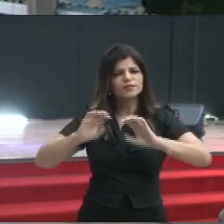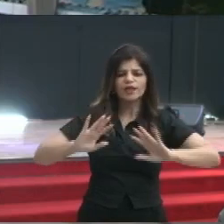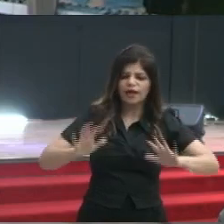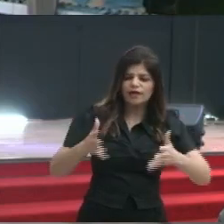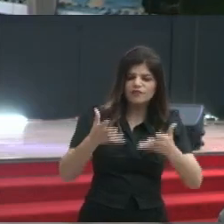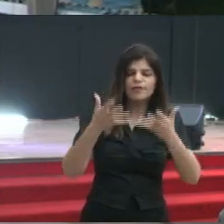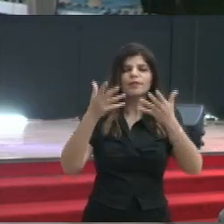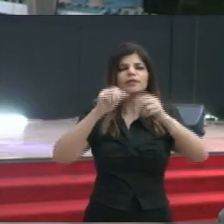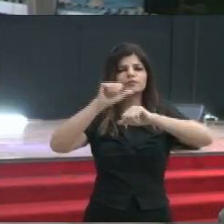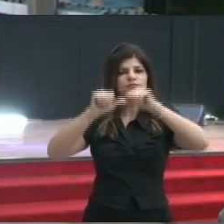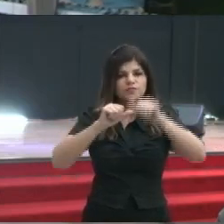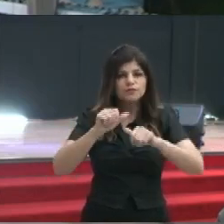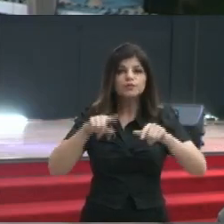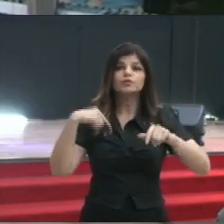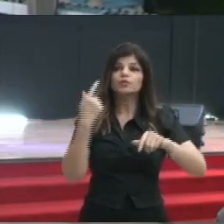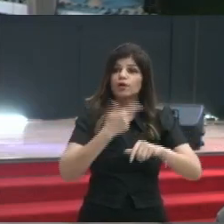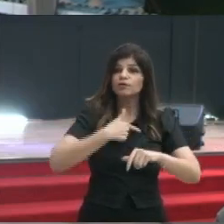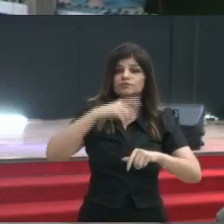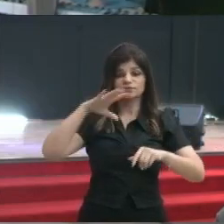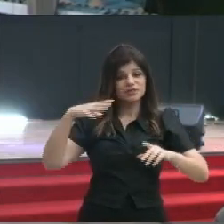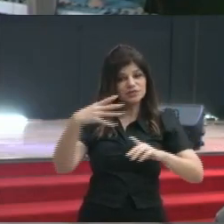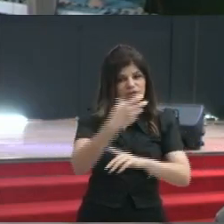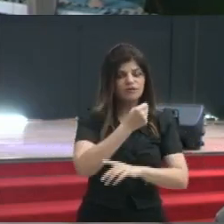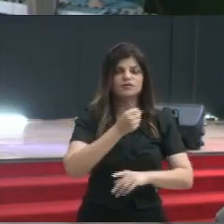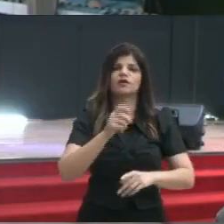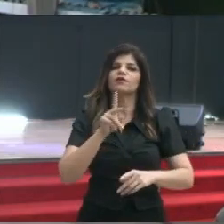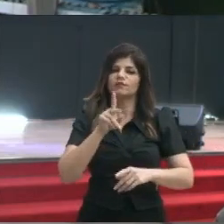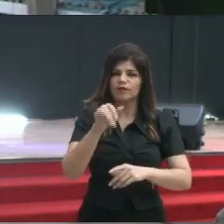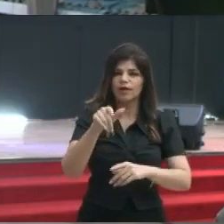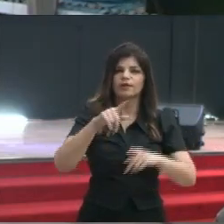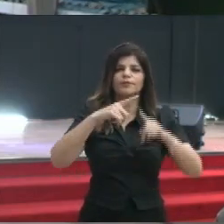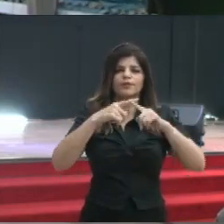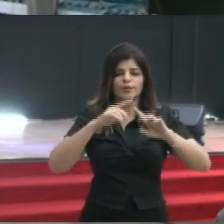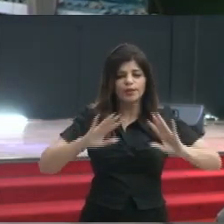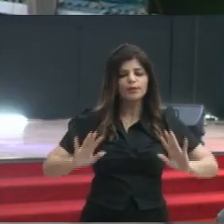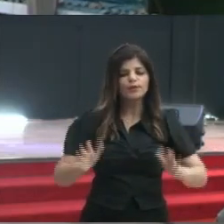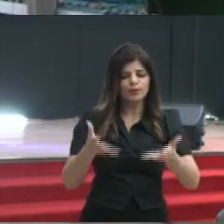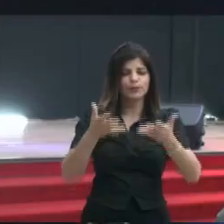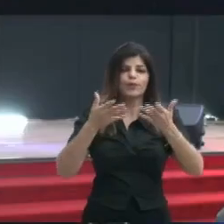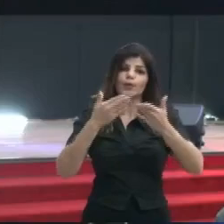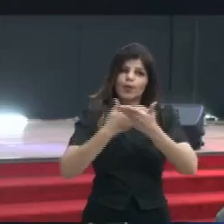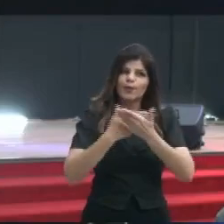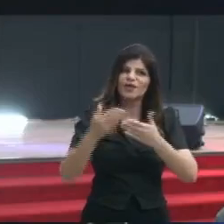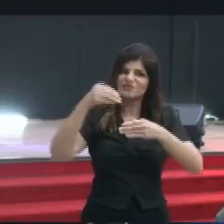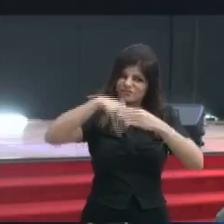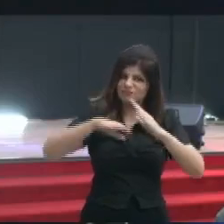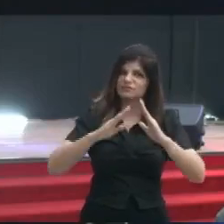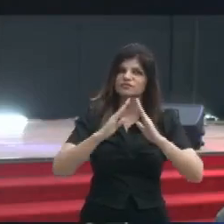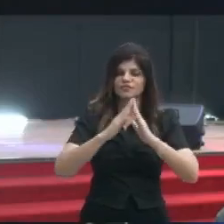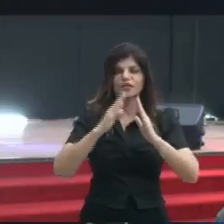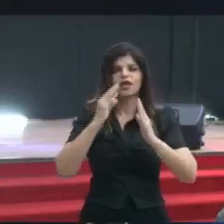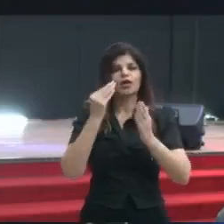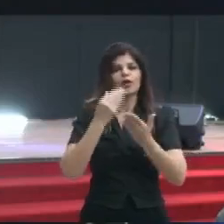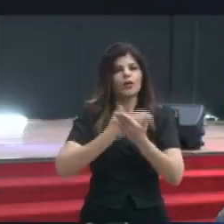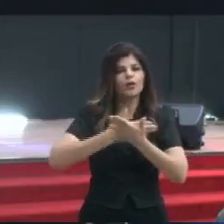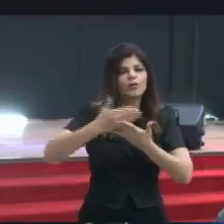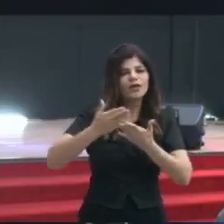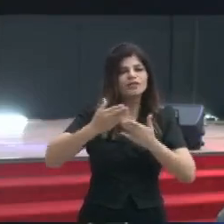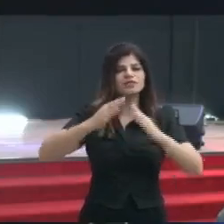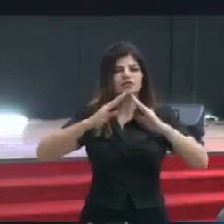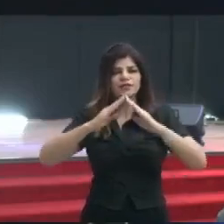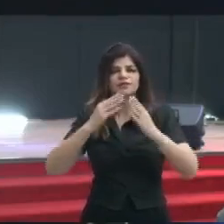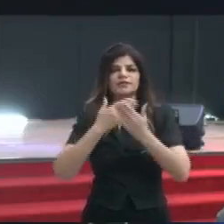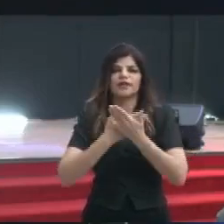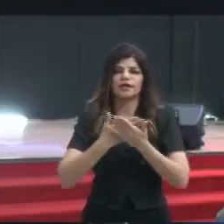e nós vamos ver salvação, porque avivamento começa em casa. Avivamento começa